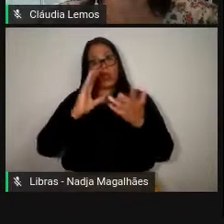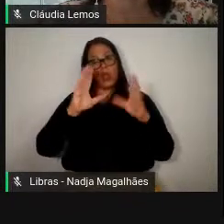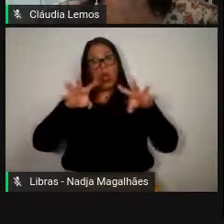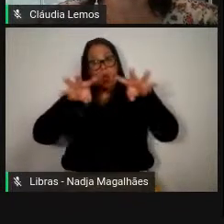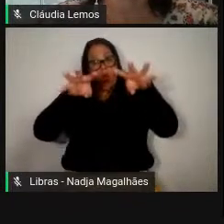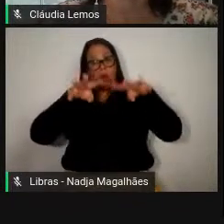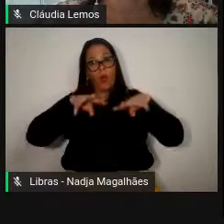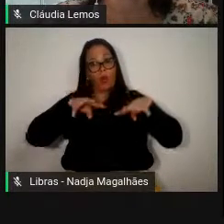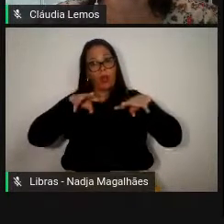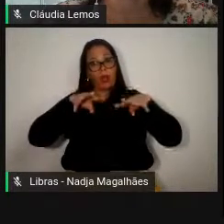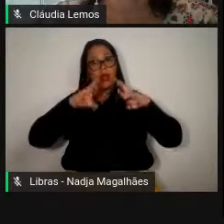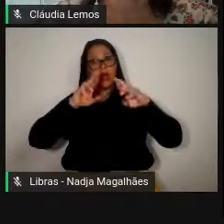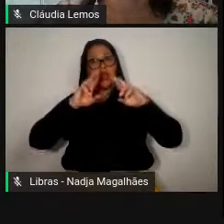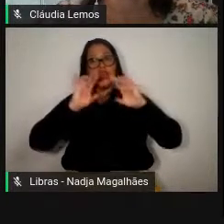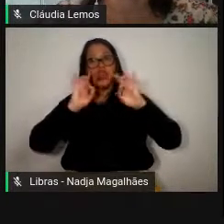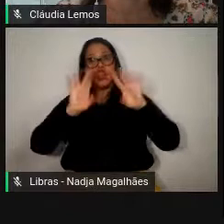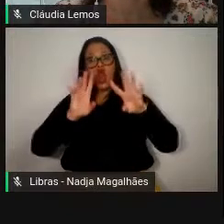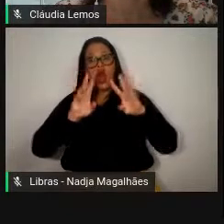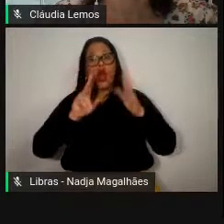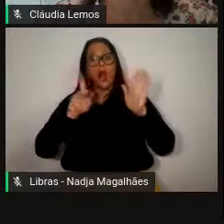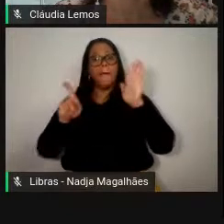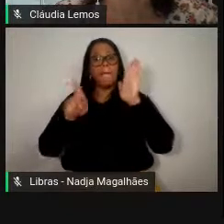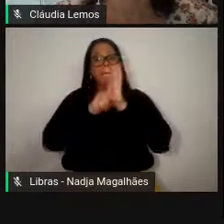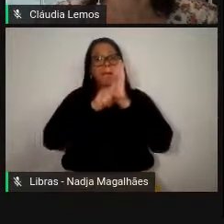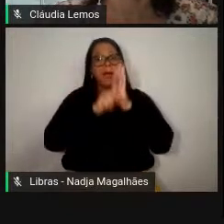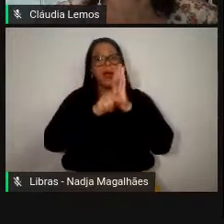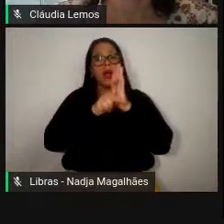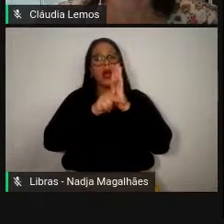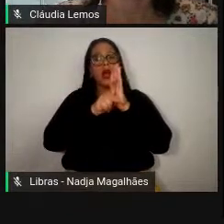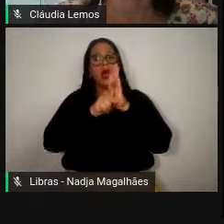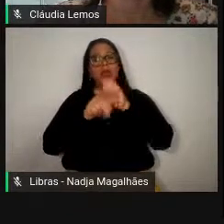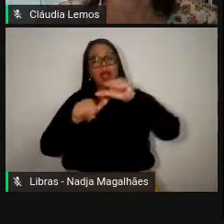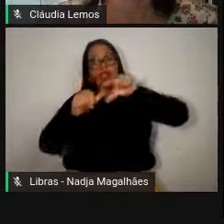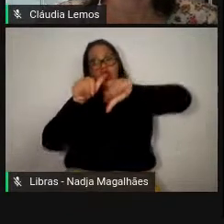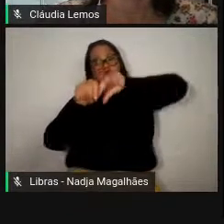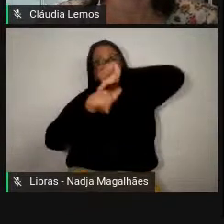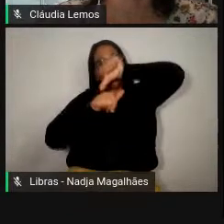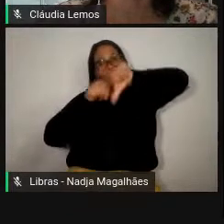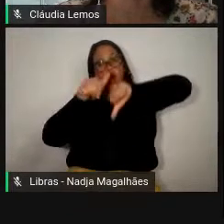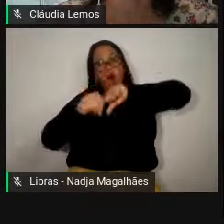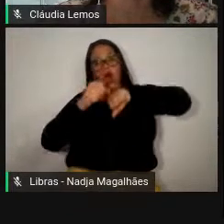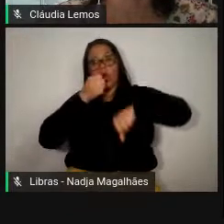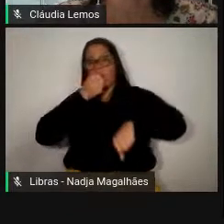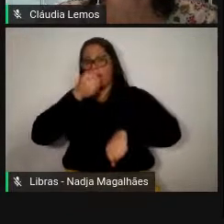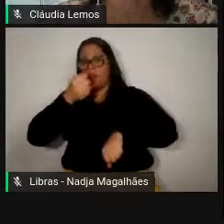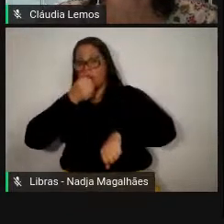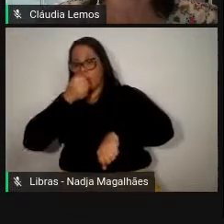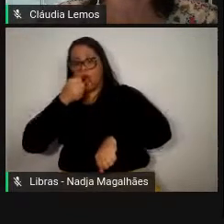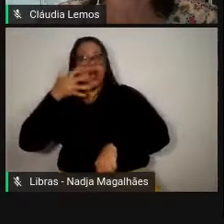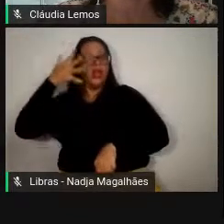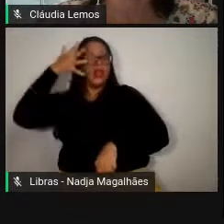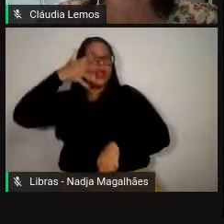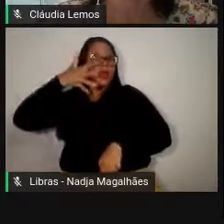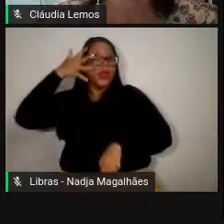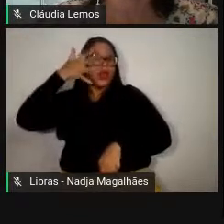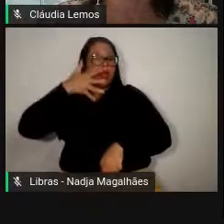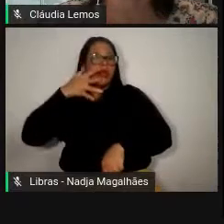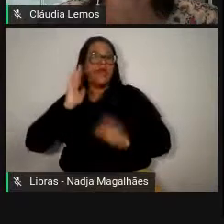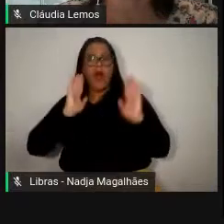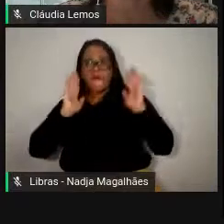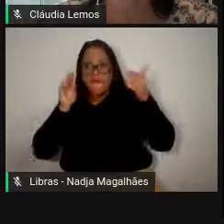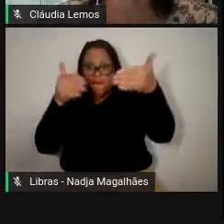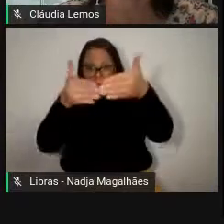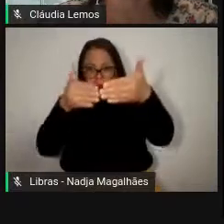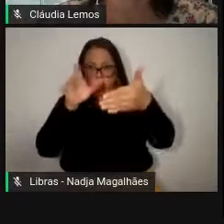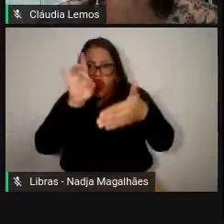ele é mostrado apenas no intervalo das falas. Então, ao longo do discurso do parlamentar, a gente fica só com